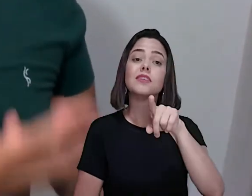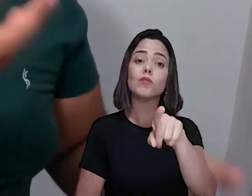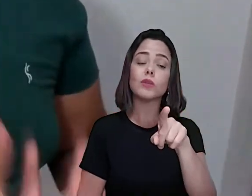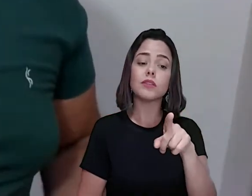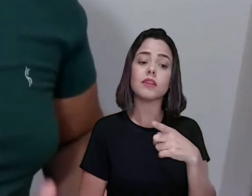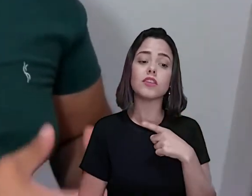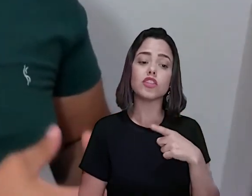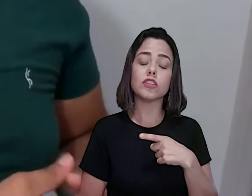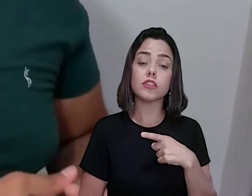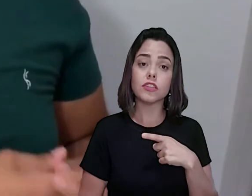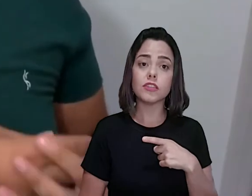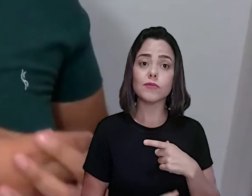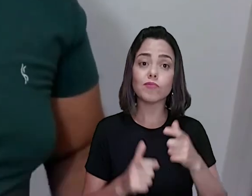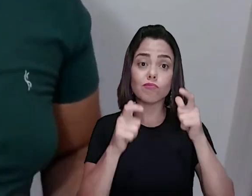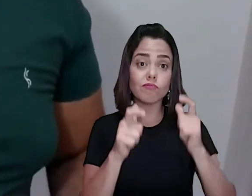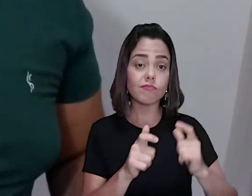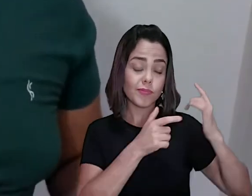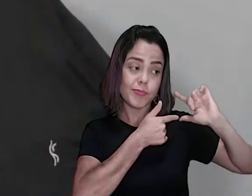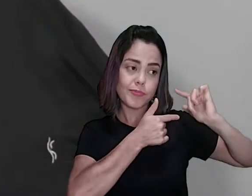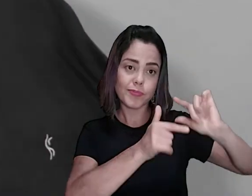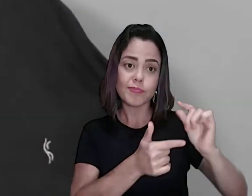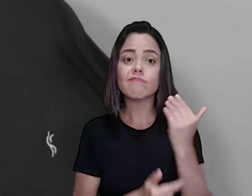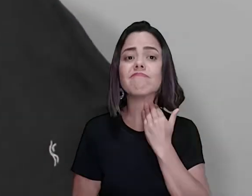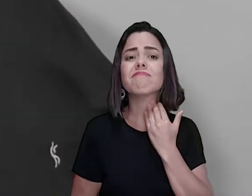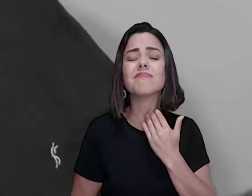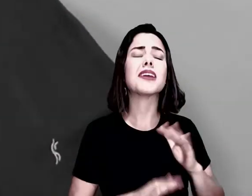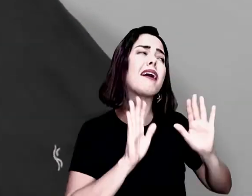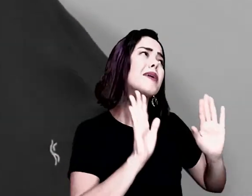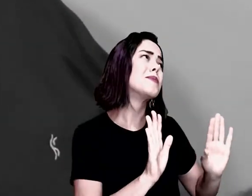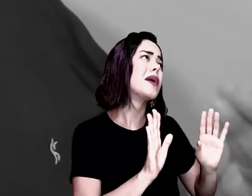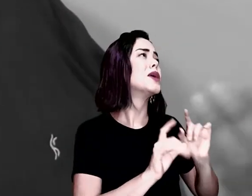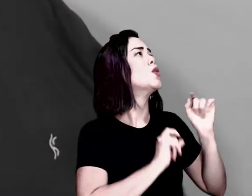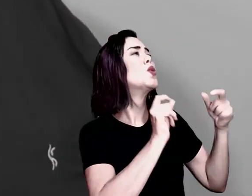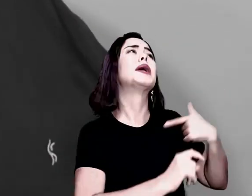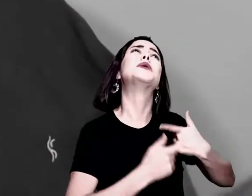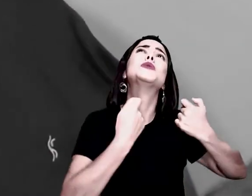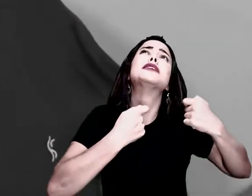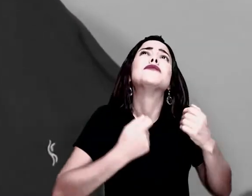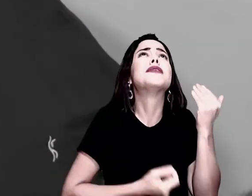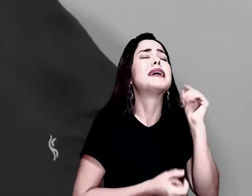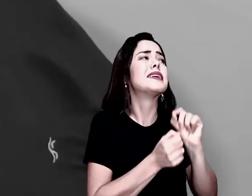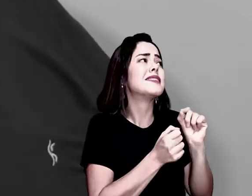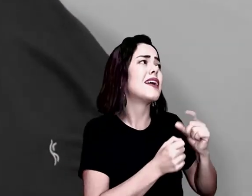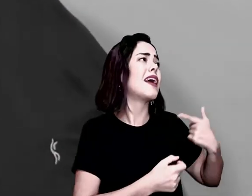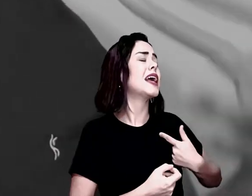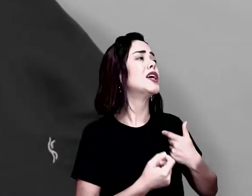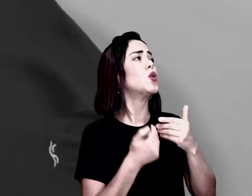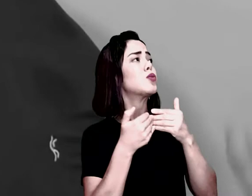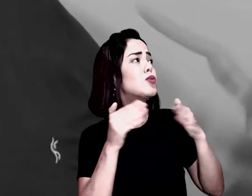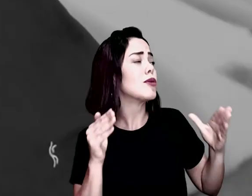uma conta em um banco tradicional. Mas Guto, então o que eu devo fazer? Eu devo ter